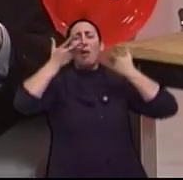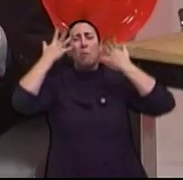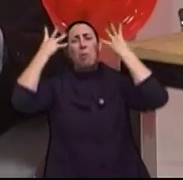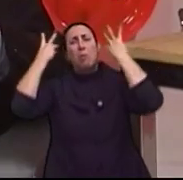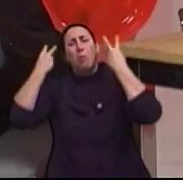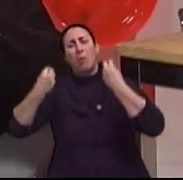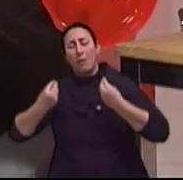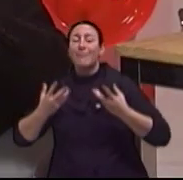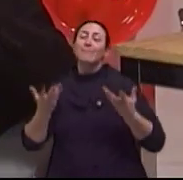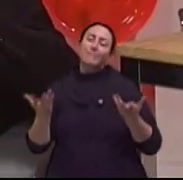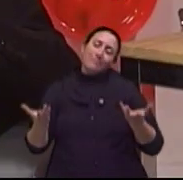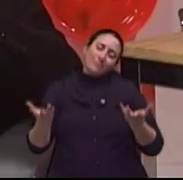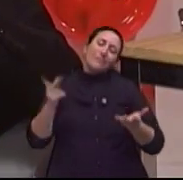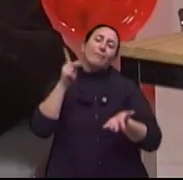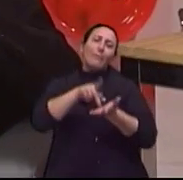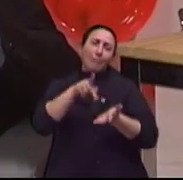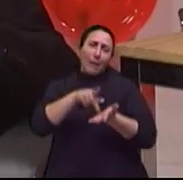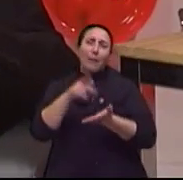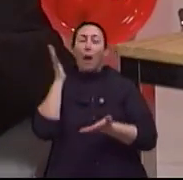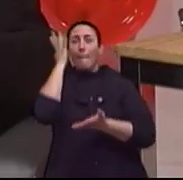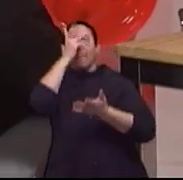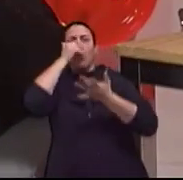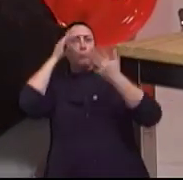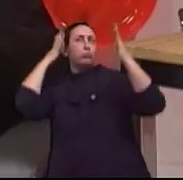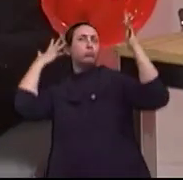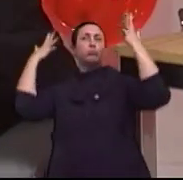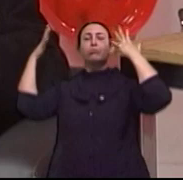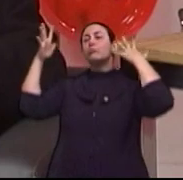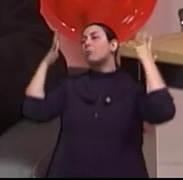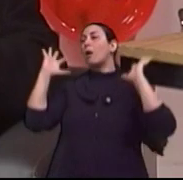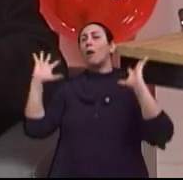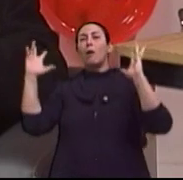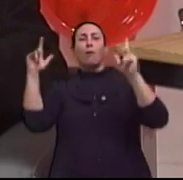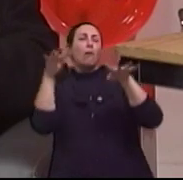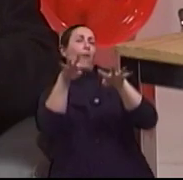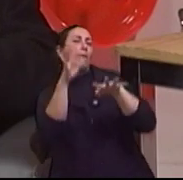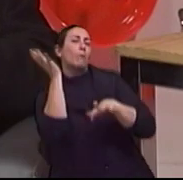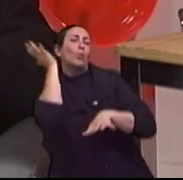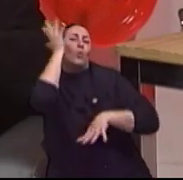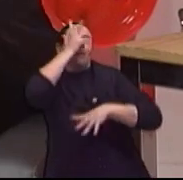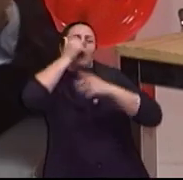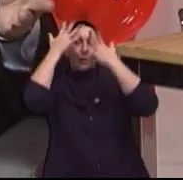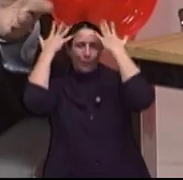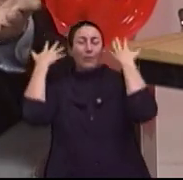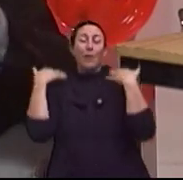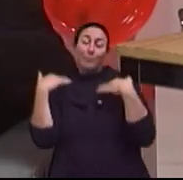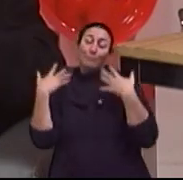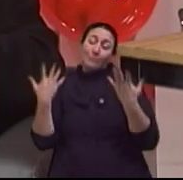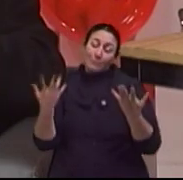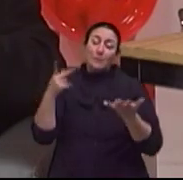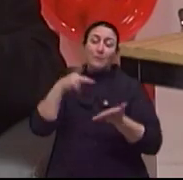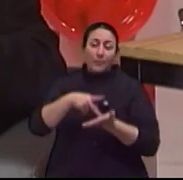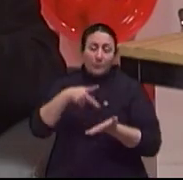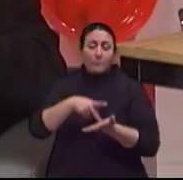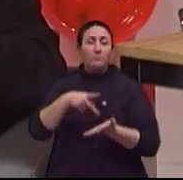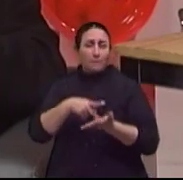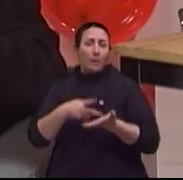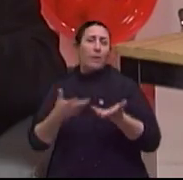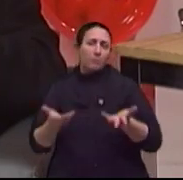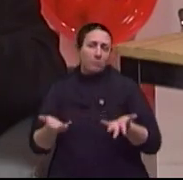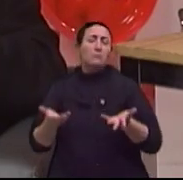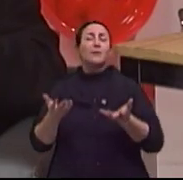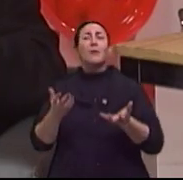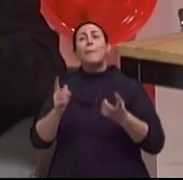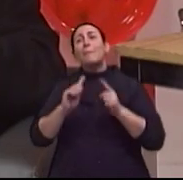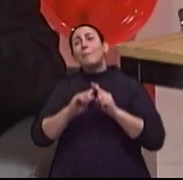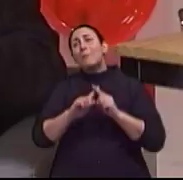claro que uma cabeleira bonita é um mais é um plus na apresentação Só que não é o mais importante não Claro que